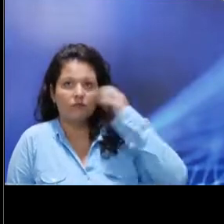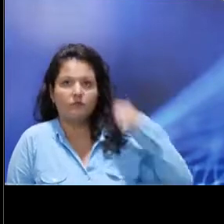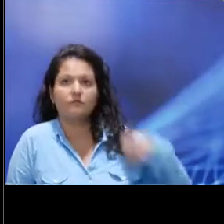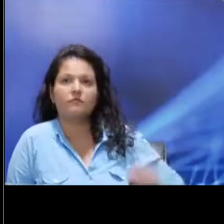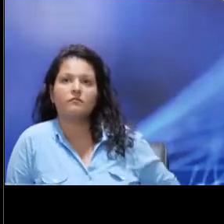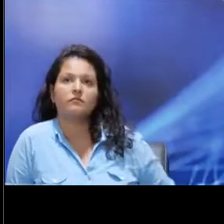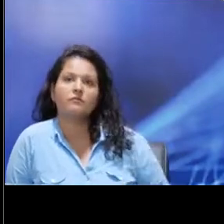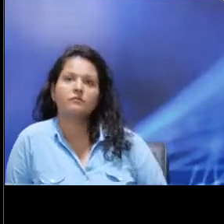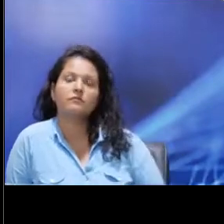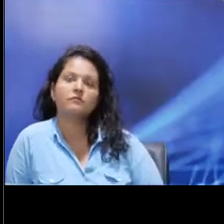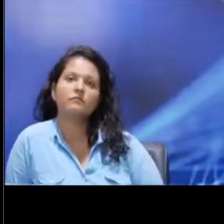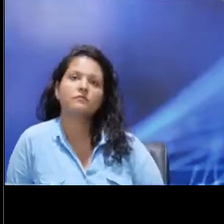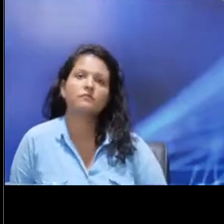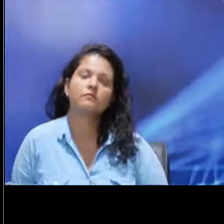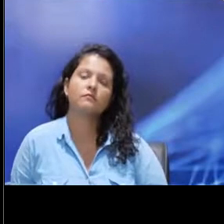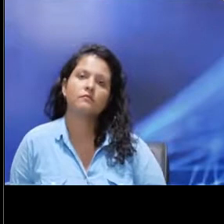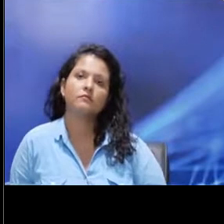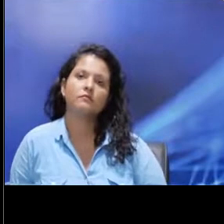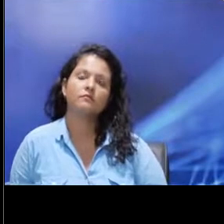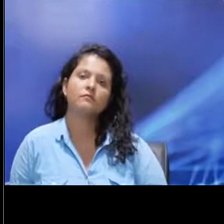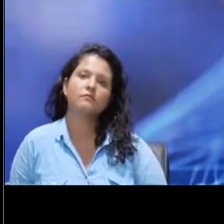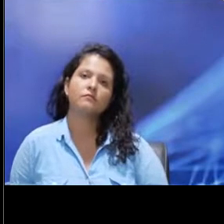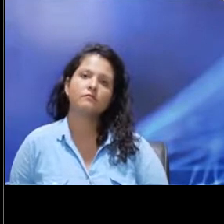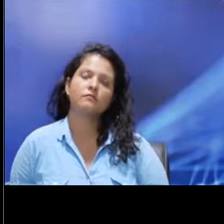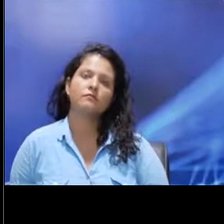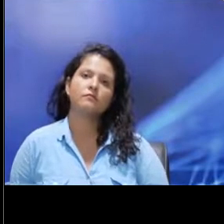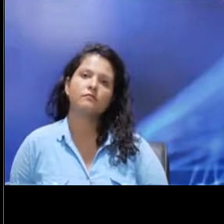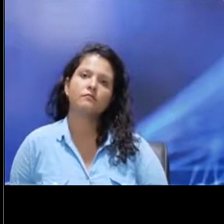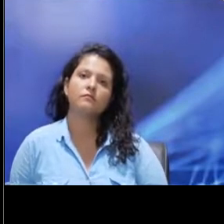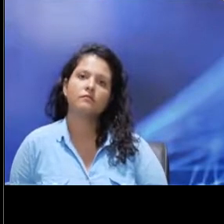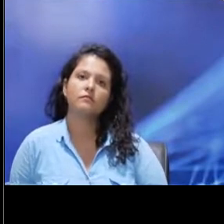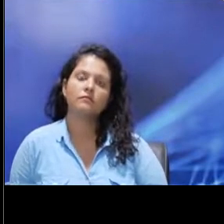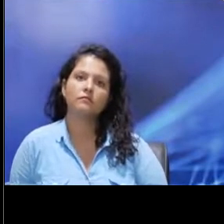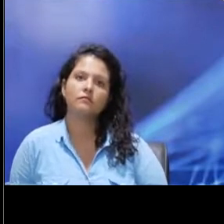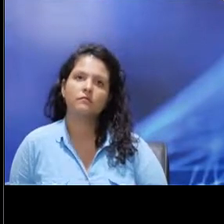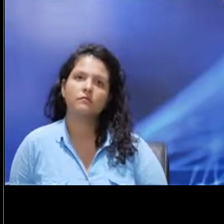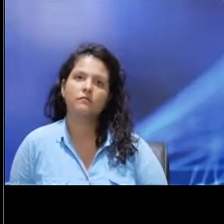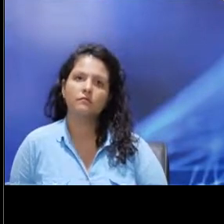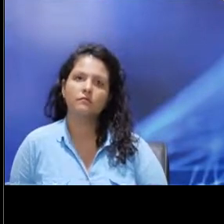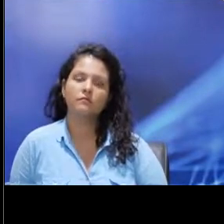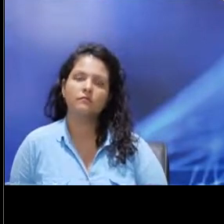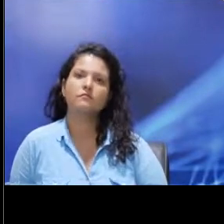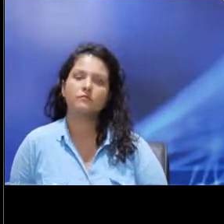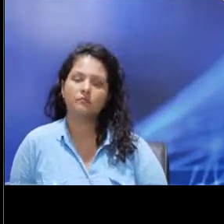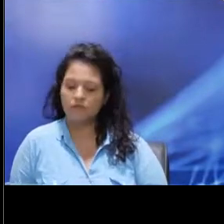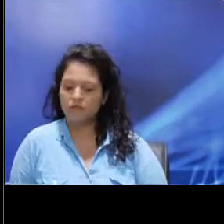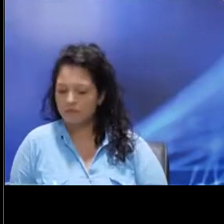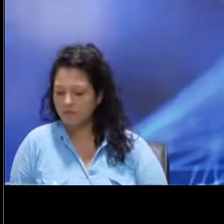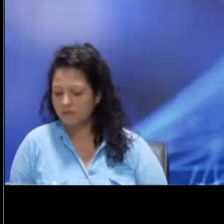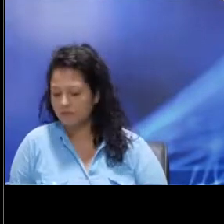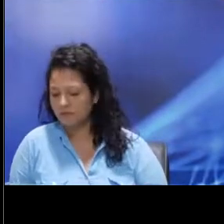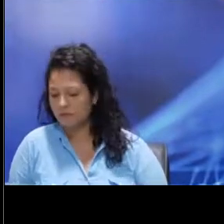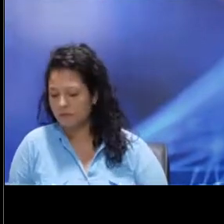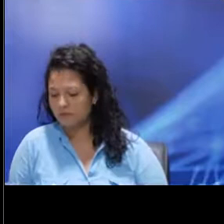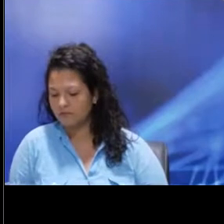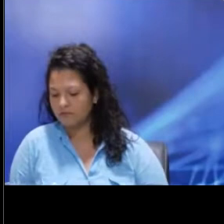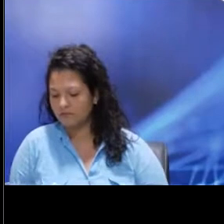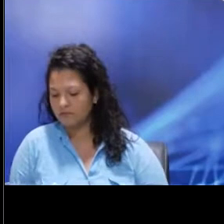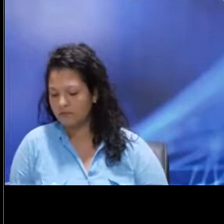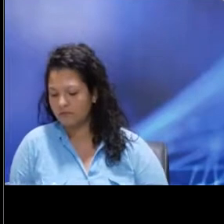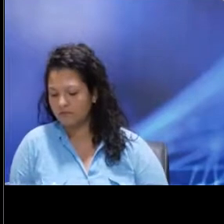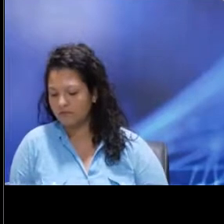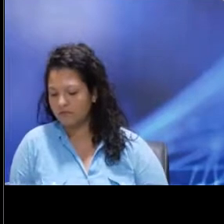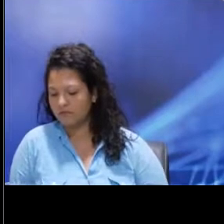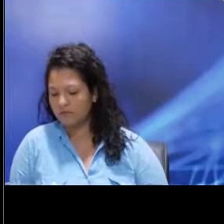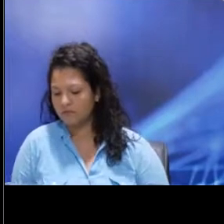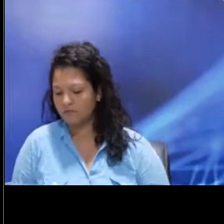ordenhada. É uma vaca mestiça, é uma vaca girolanda, é uma vaca holandesa, é uma vaca Jersey. Agora, sim, imagina uma